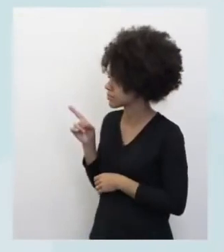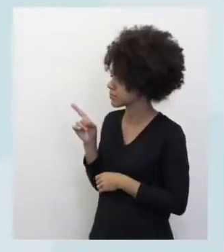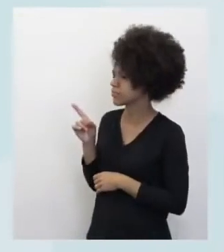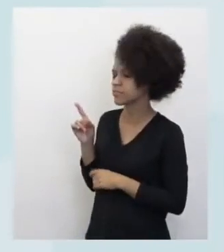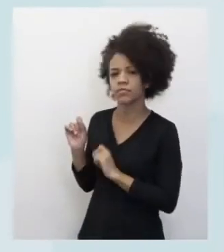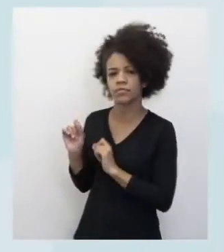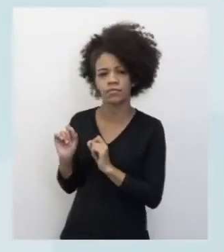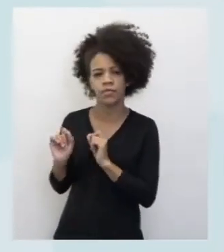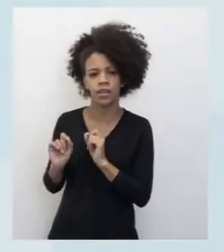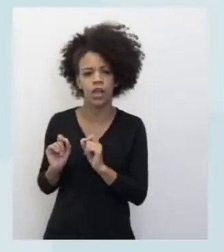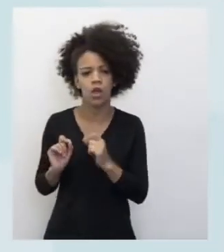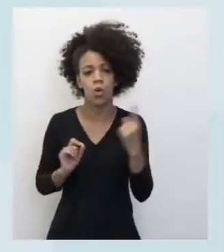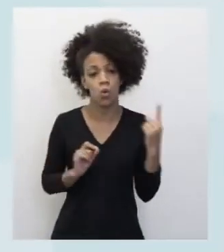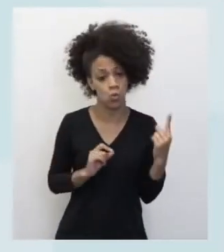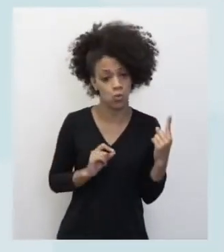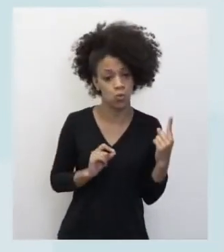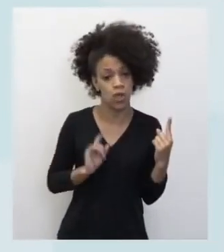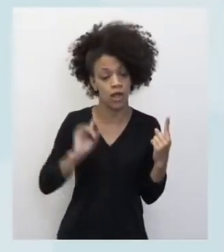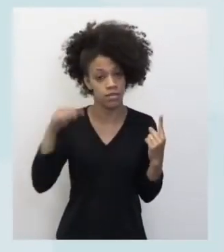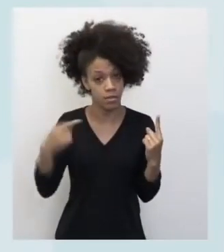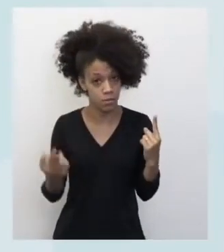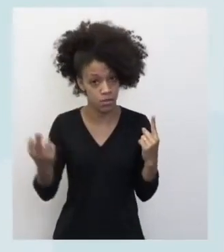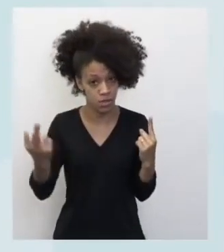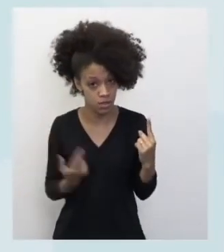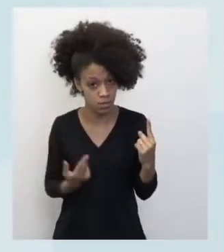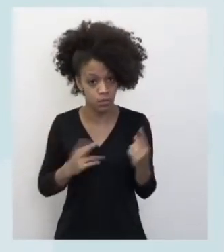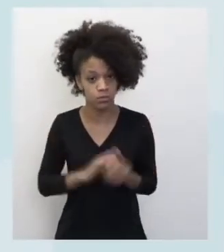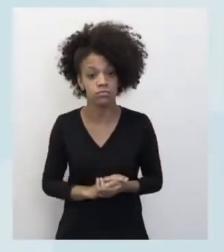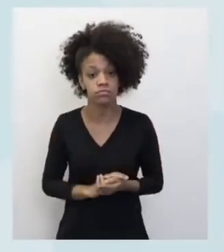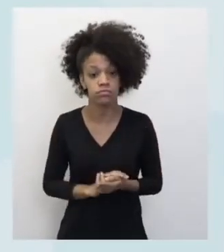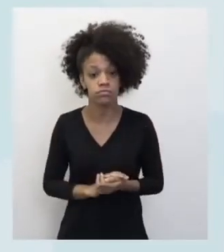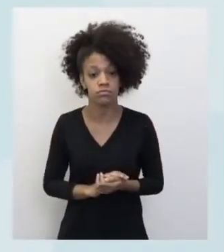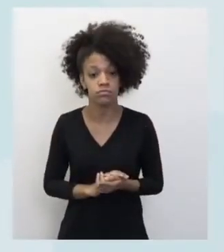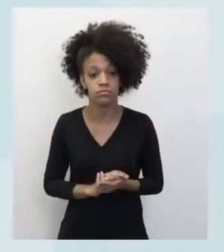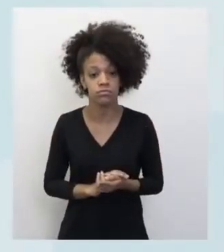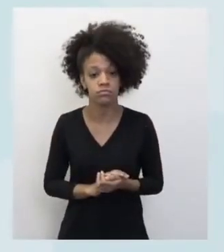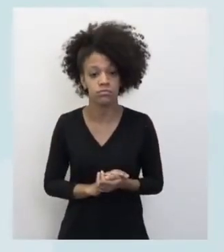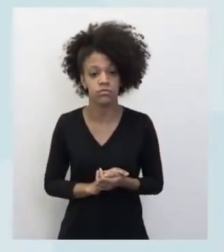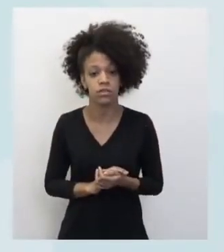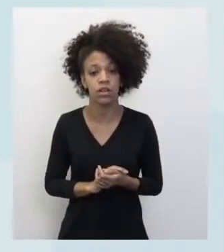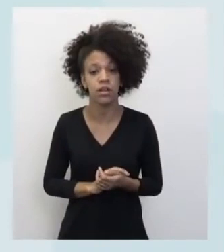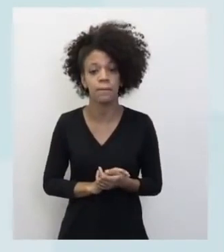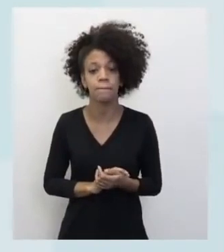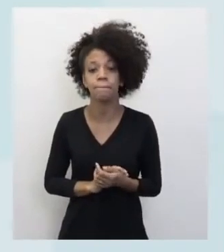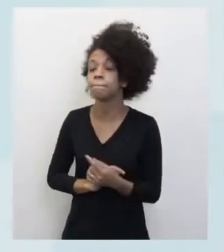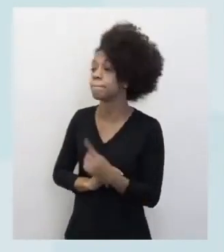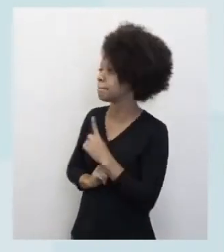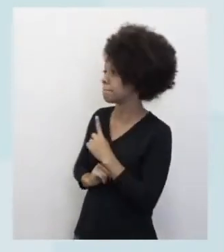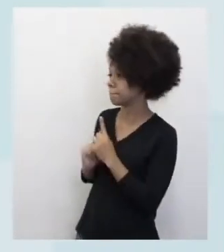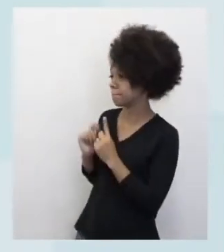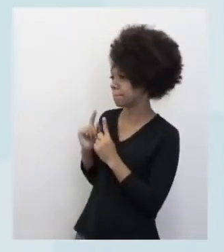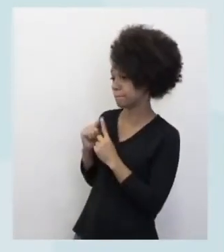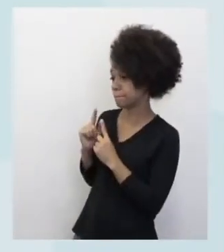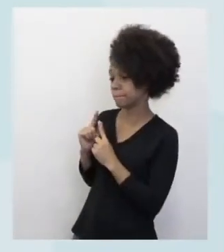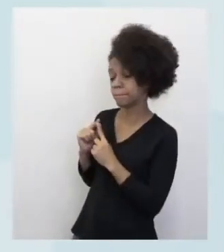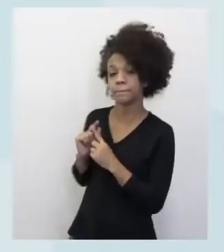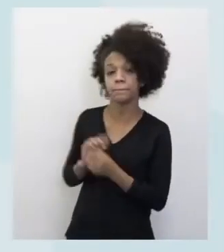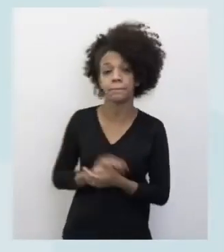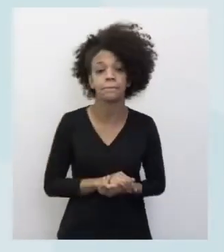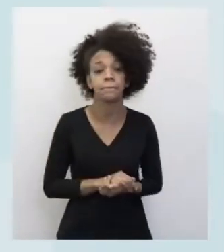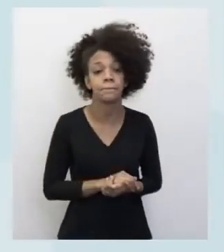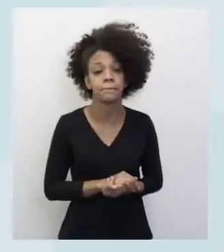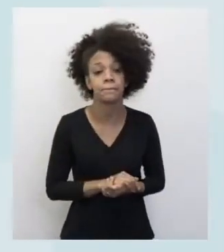1 e 2, depois responda as questões que seguem. Faltou, crase nas questões, ok? Isso fui eu que